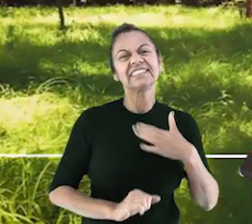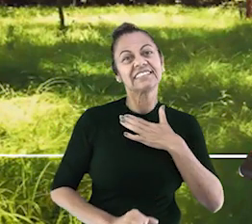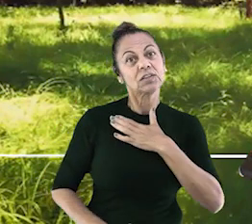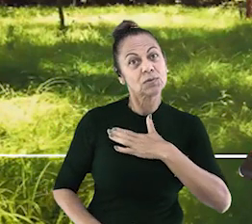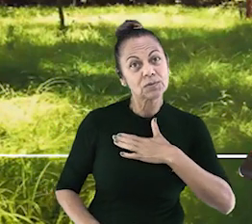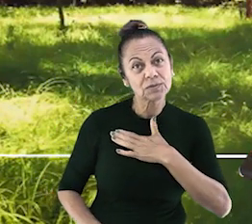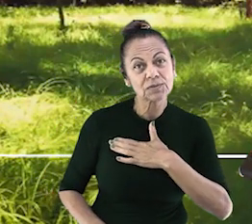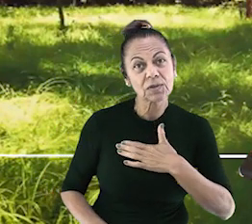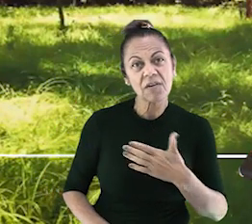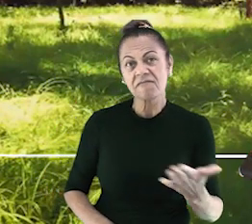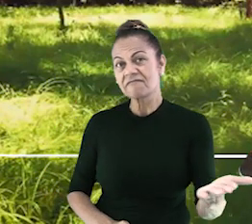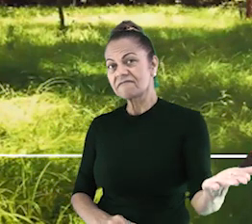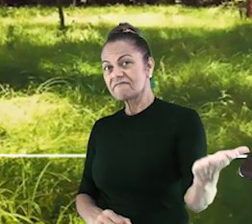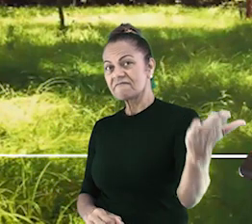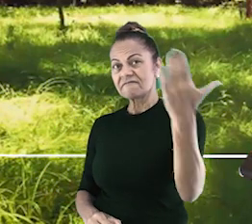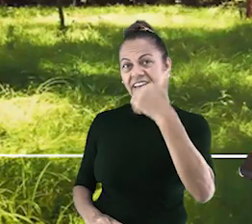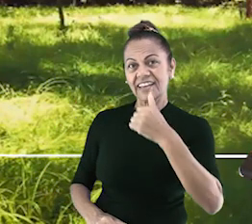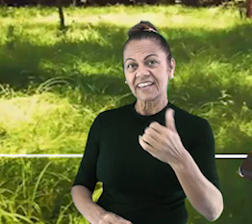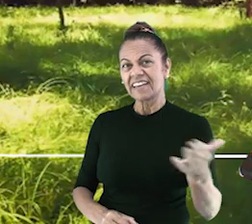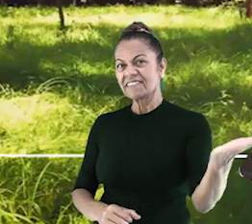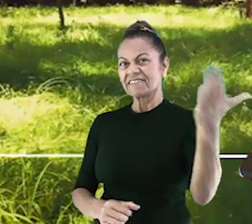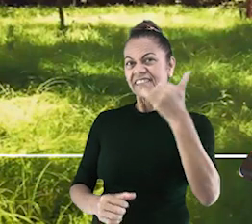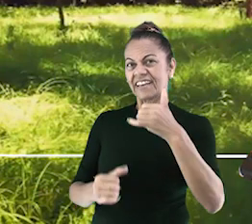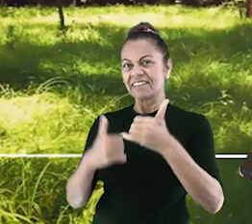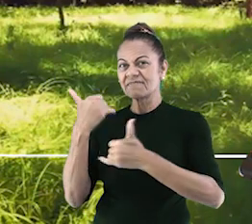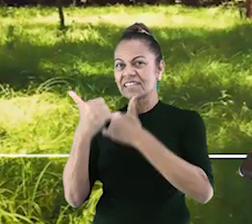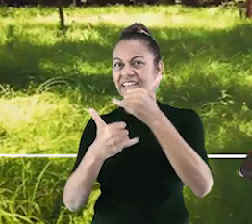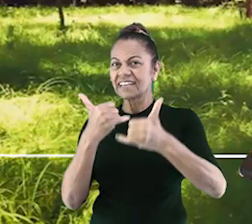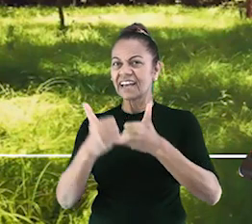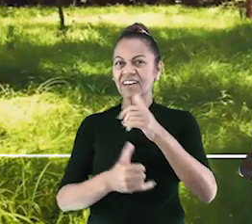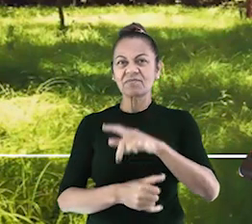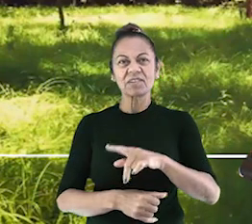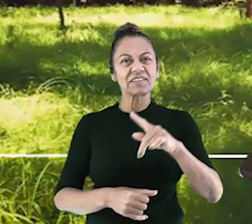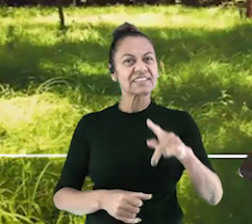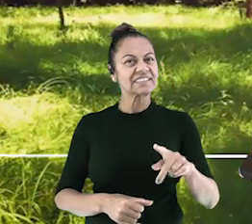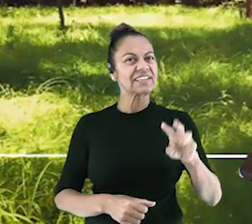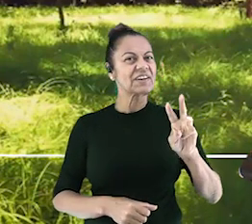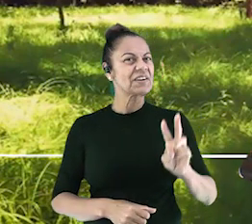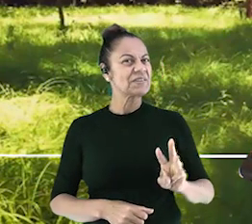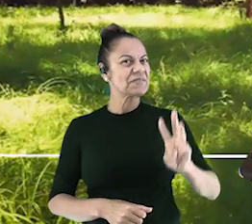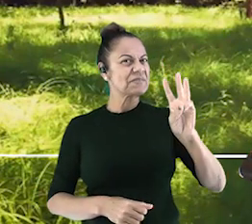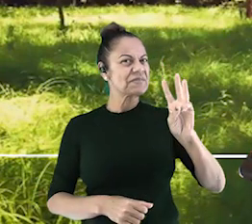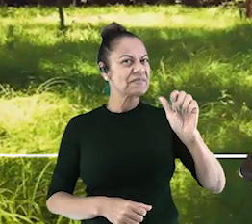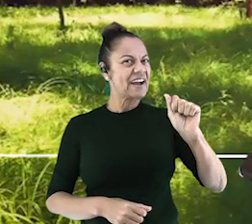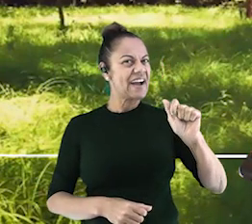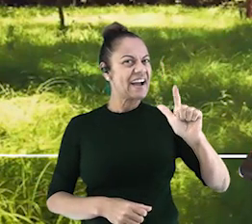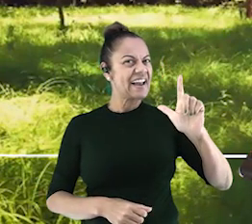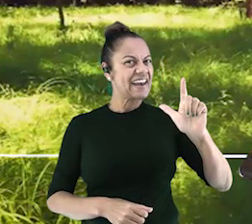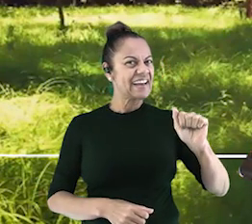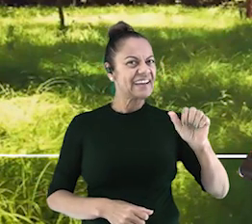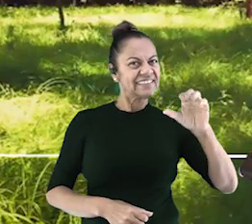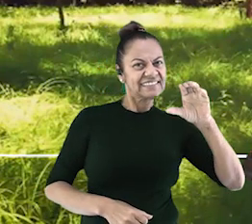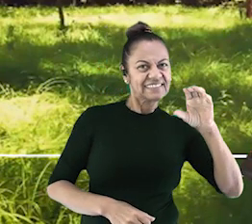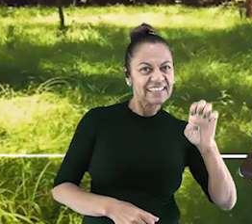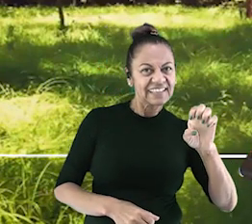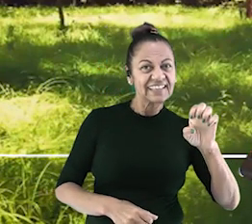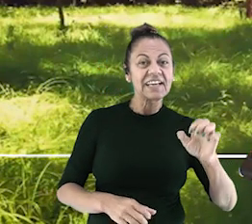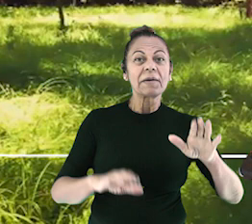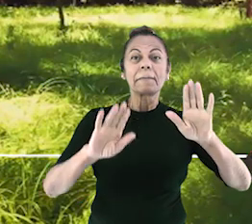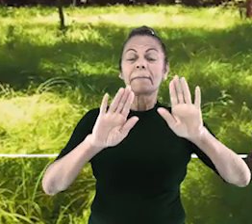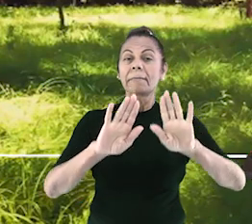E quem gostou, vem aqui, vem mesmo brincar com o professor